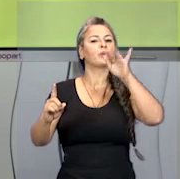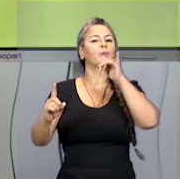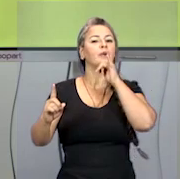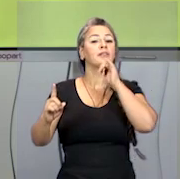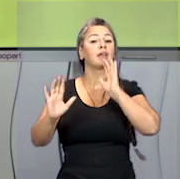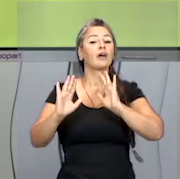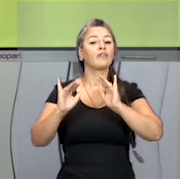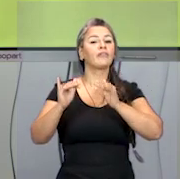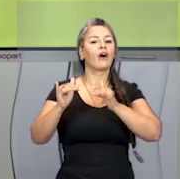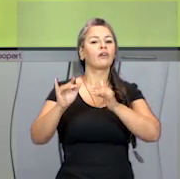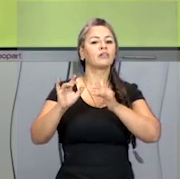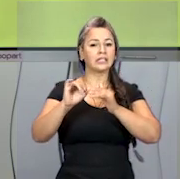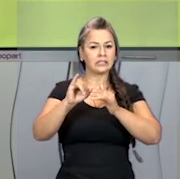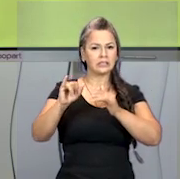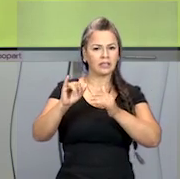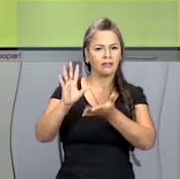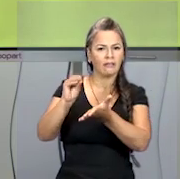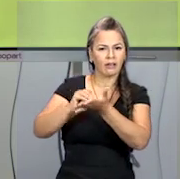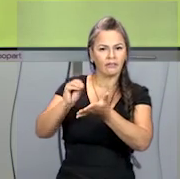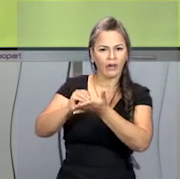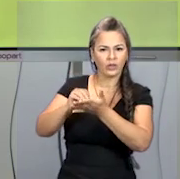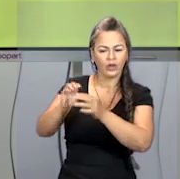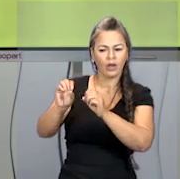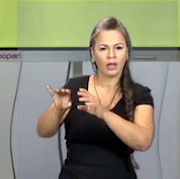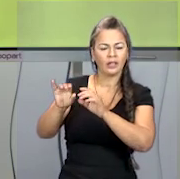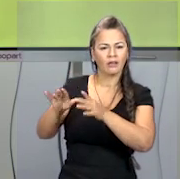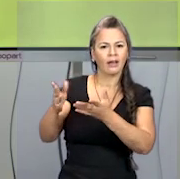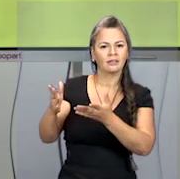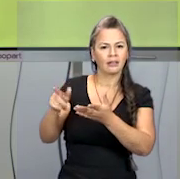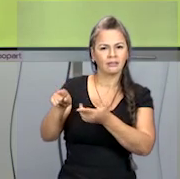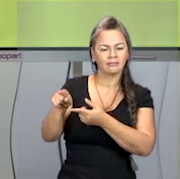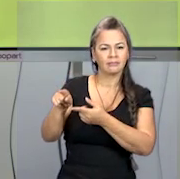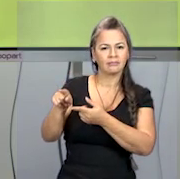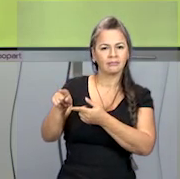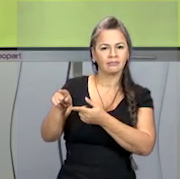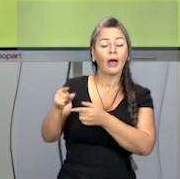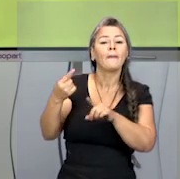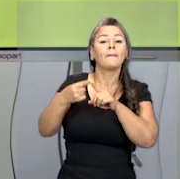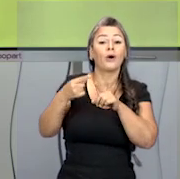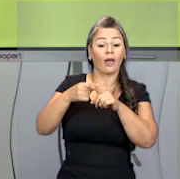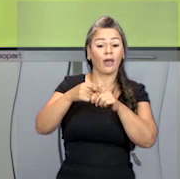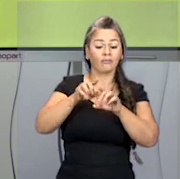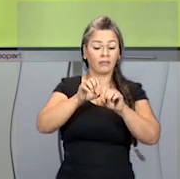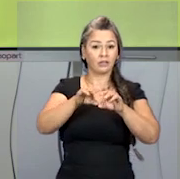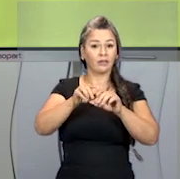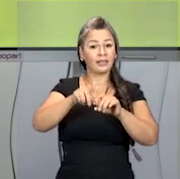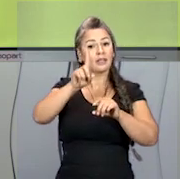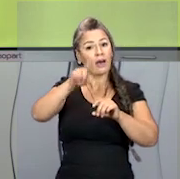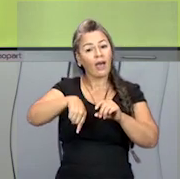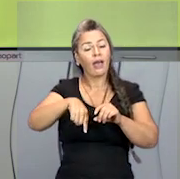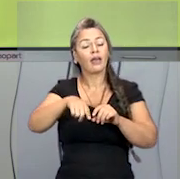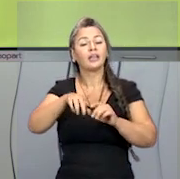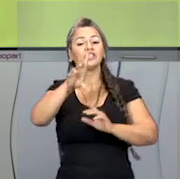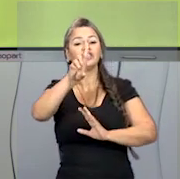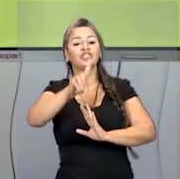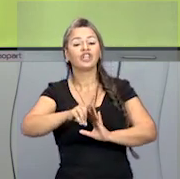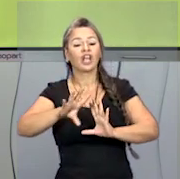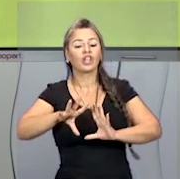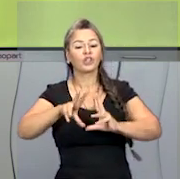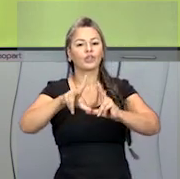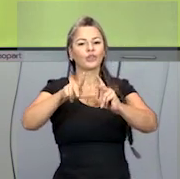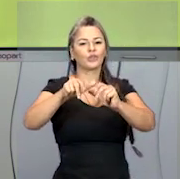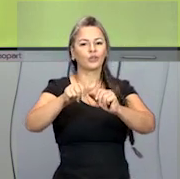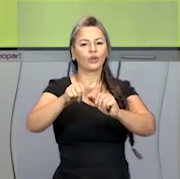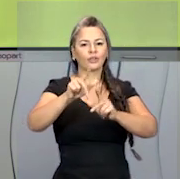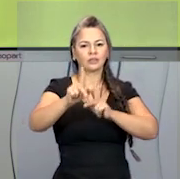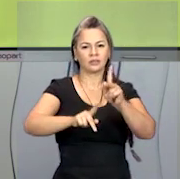a educação não é um direito e não está acessível para todos, então eu acabo contribuindo para o aumento